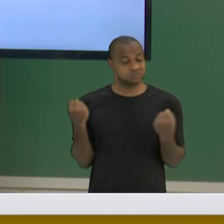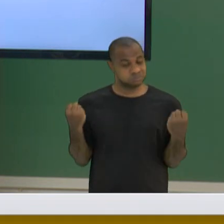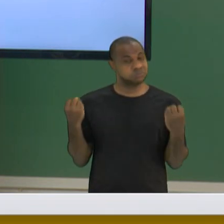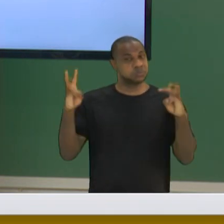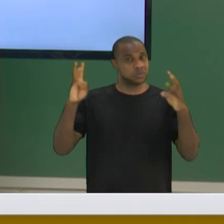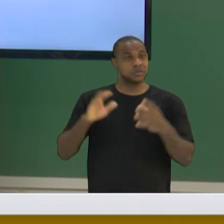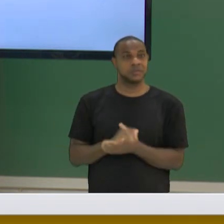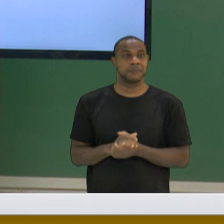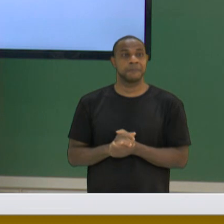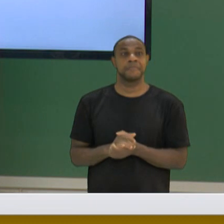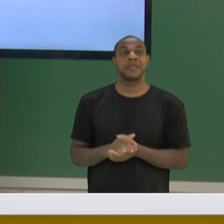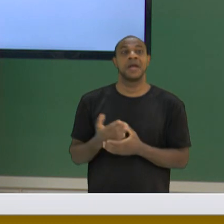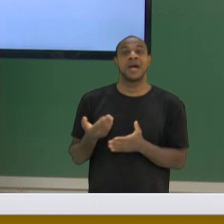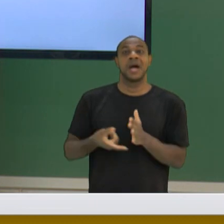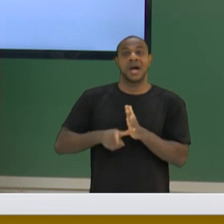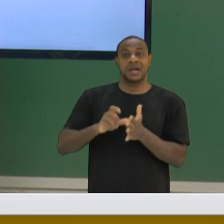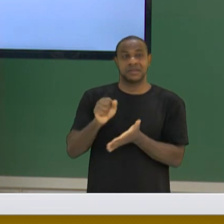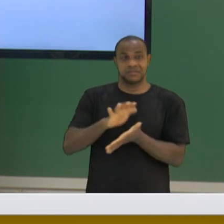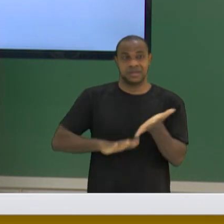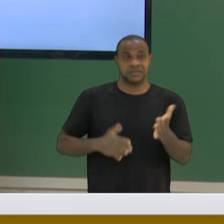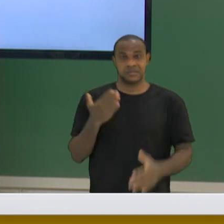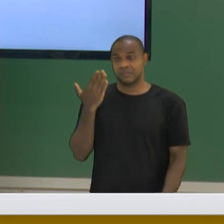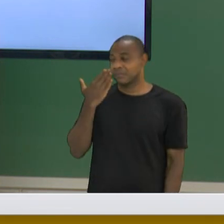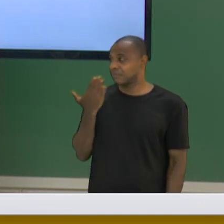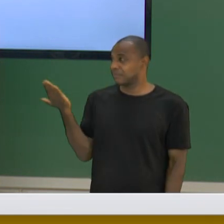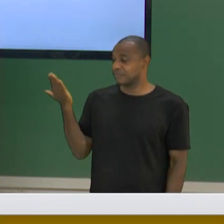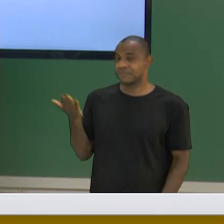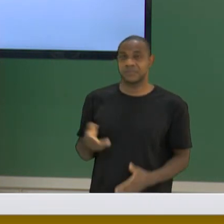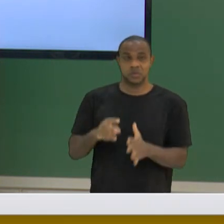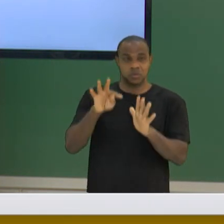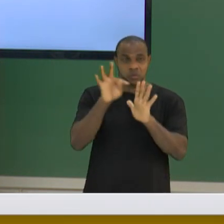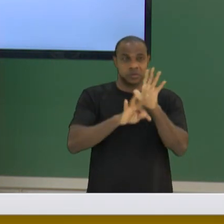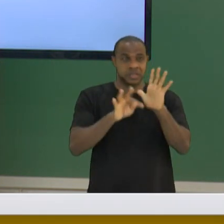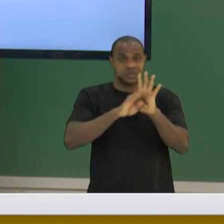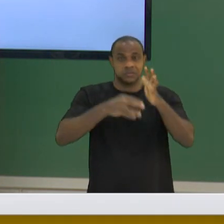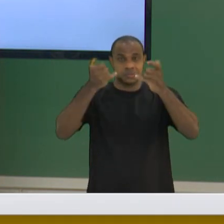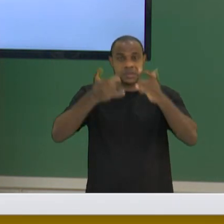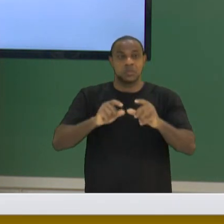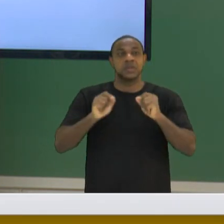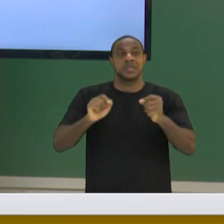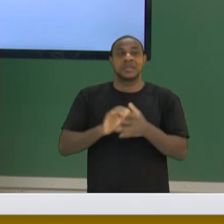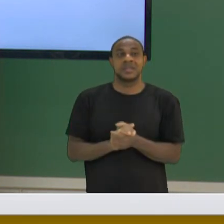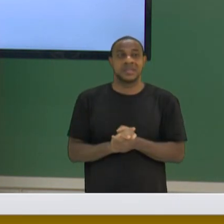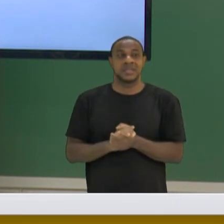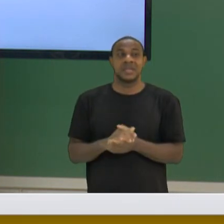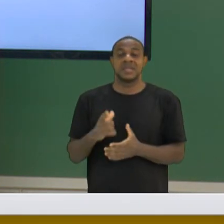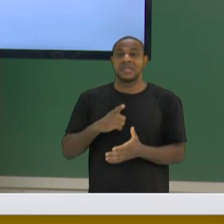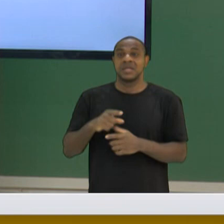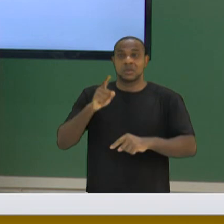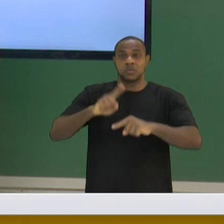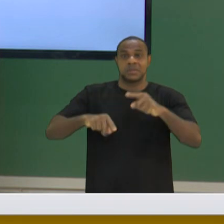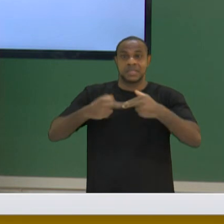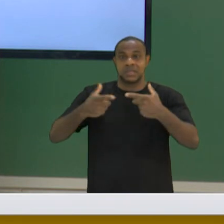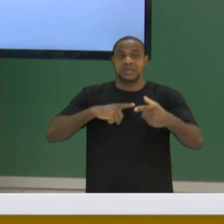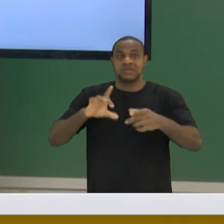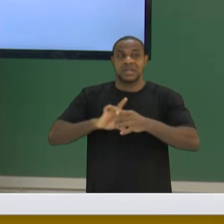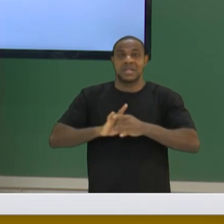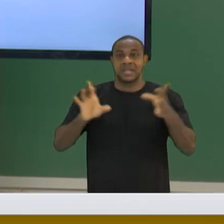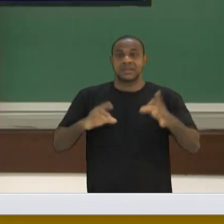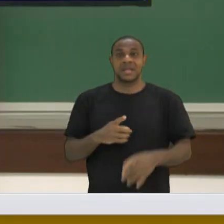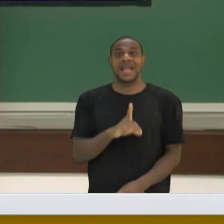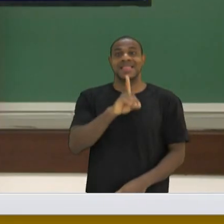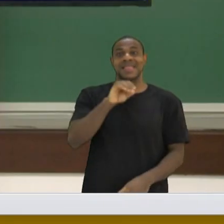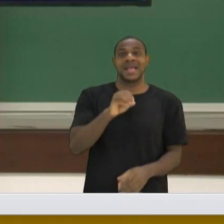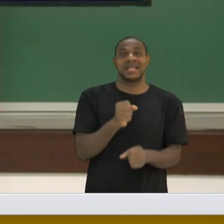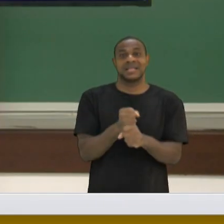atividade eu quero voltar aqui lá no começo do nosso texto ou lhe diz ainda que o recurso esteja disponível a